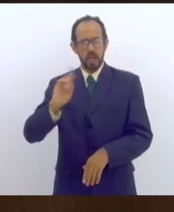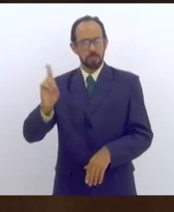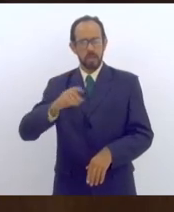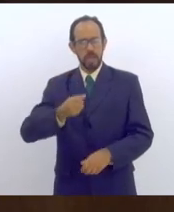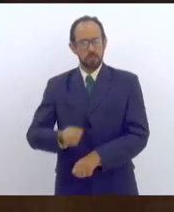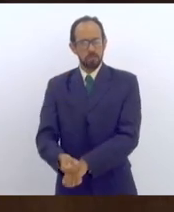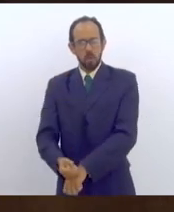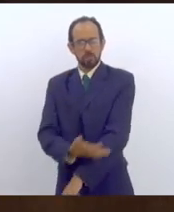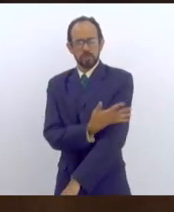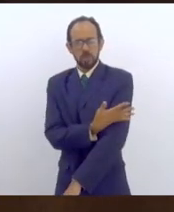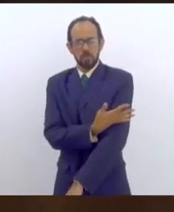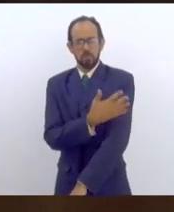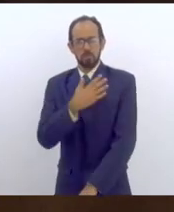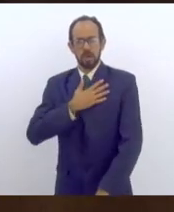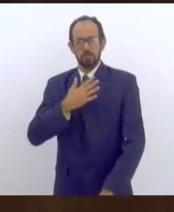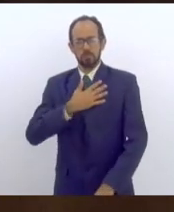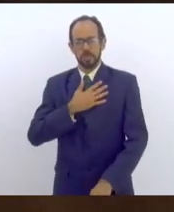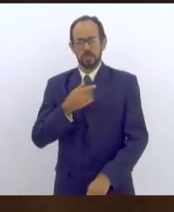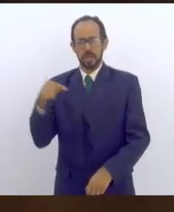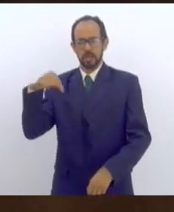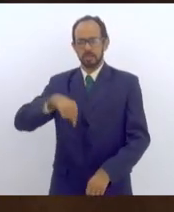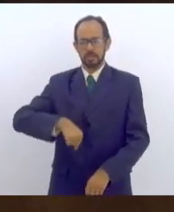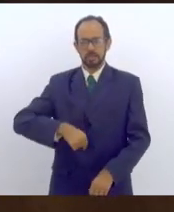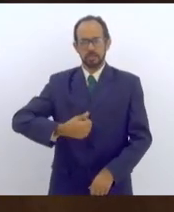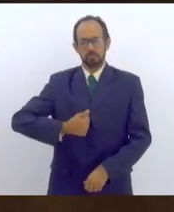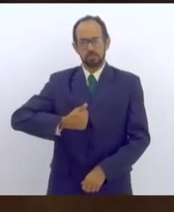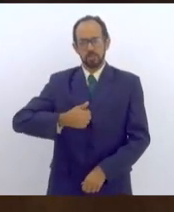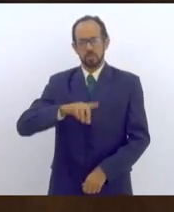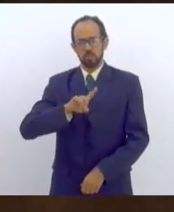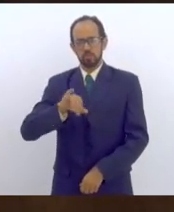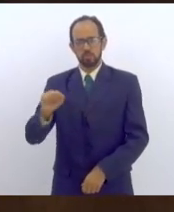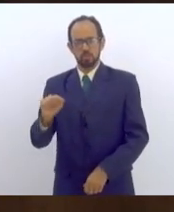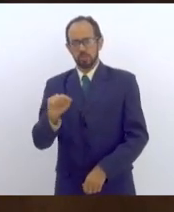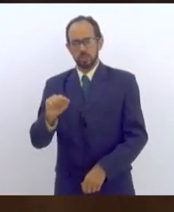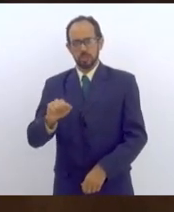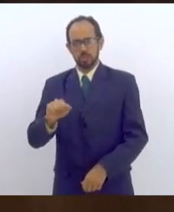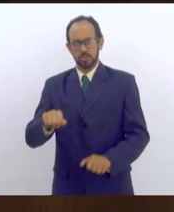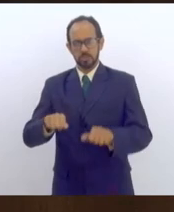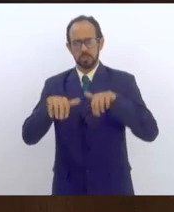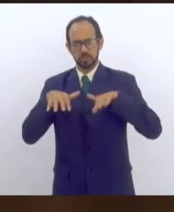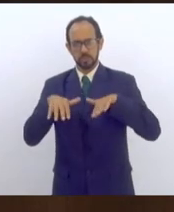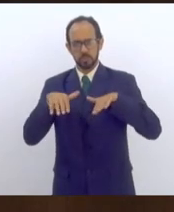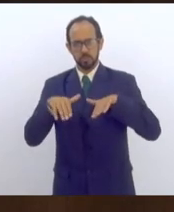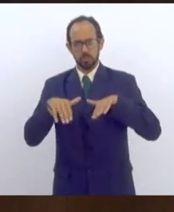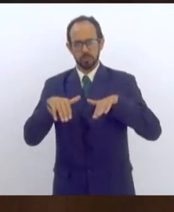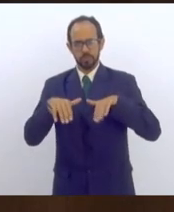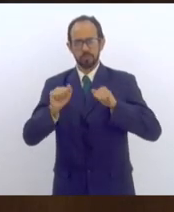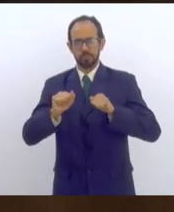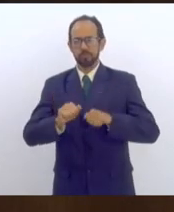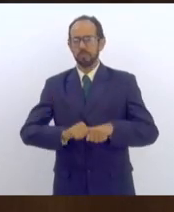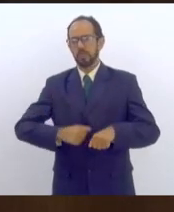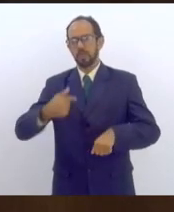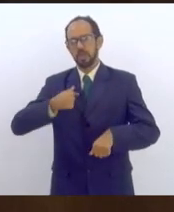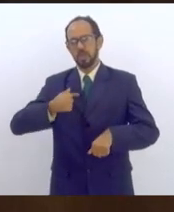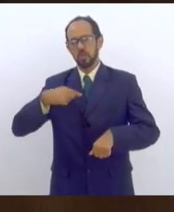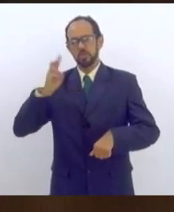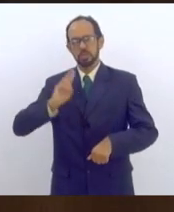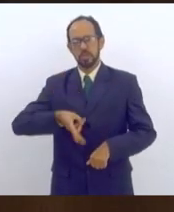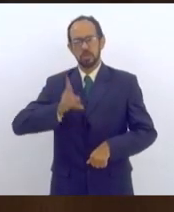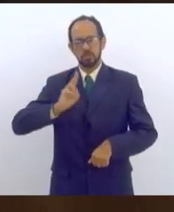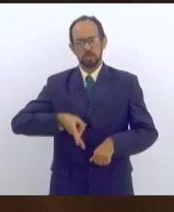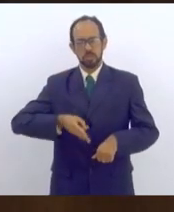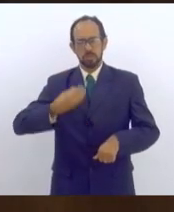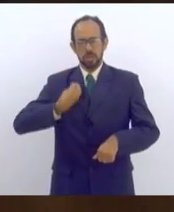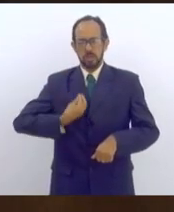mim estar aqui hoje, nesse primeiro dia de sessão plenária. Eu que tive a minha vida aí toda pautada no